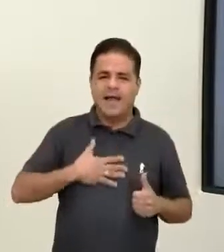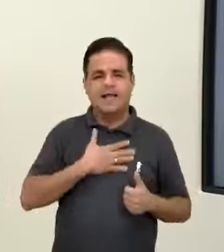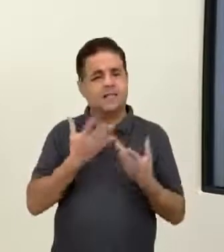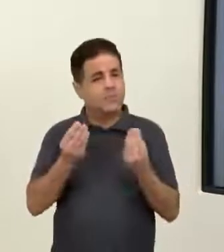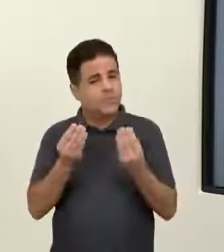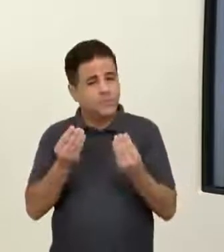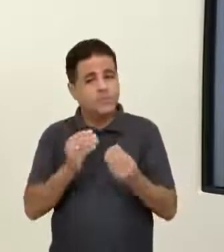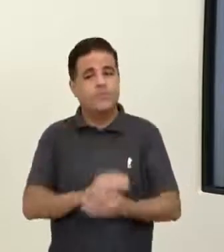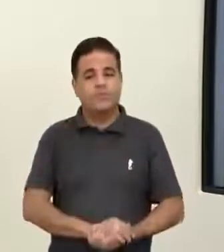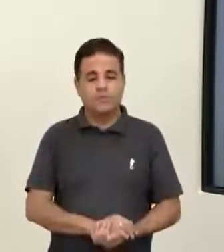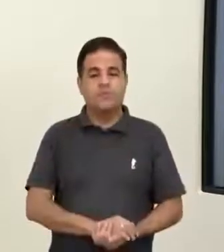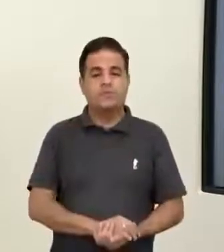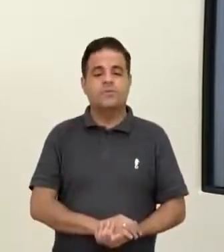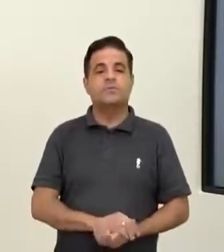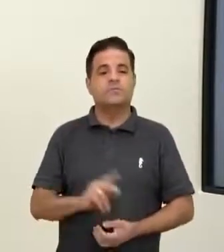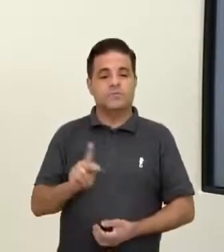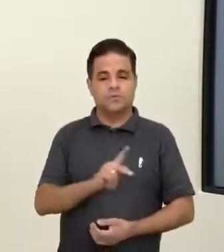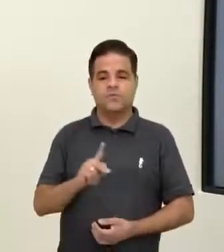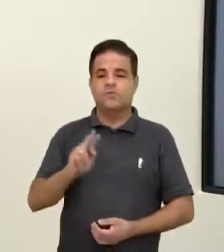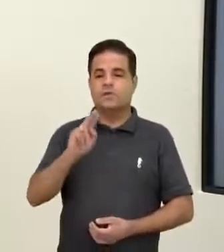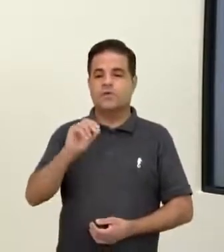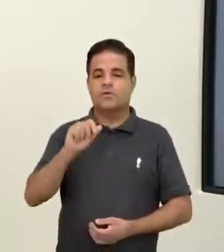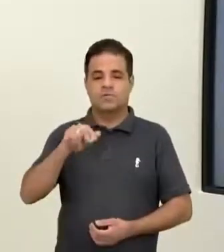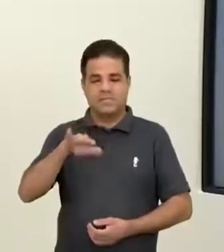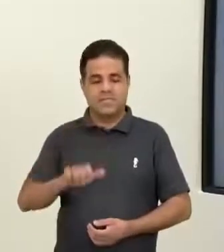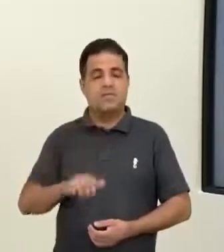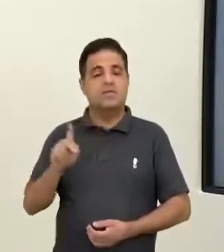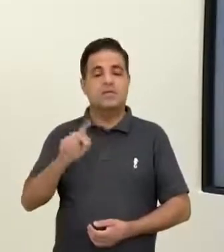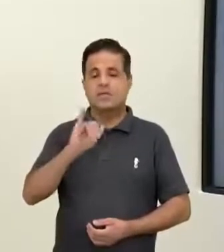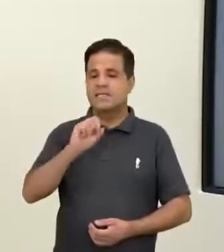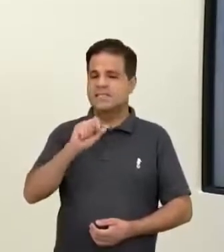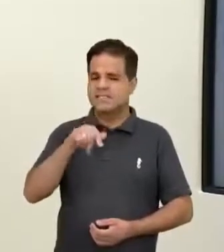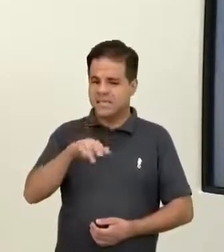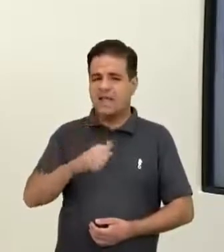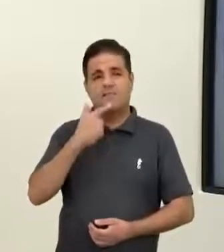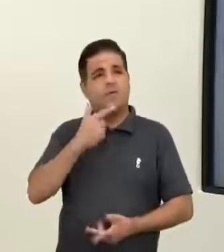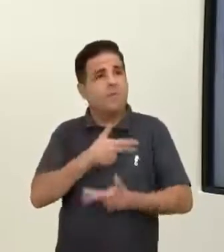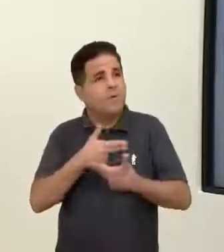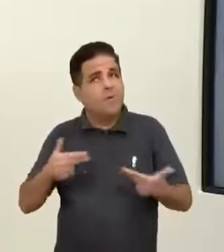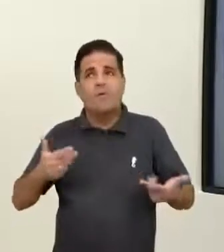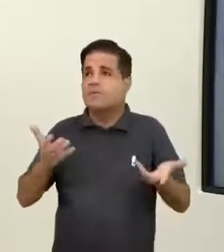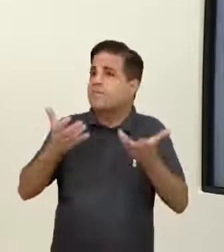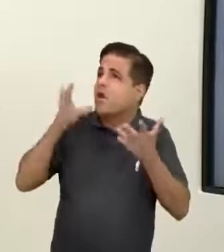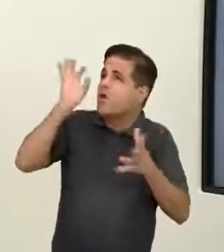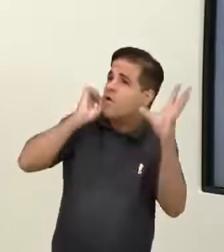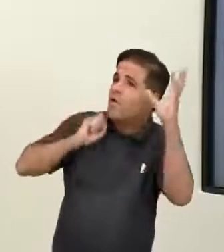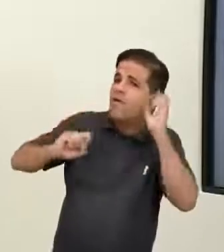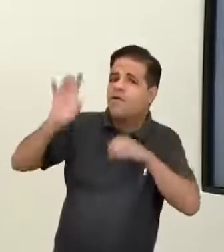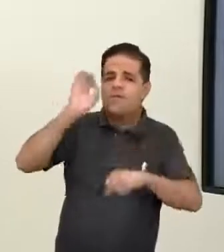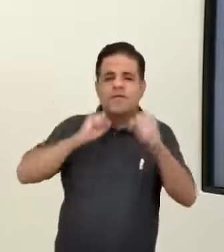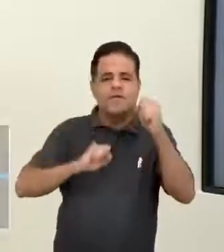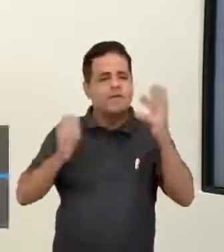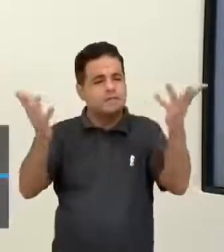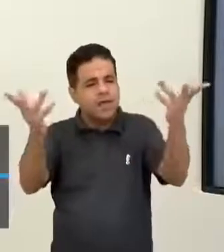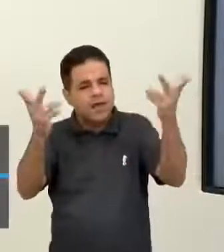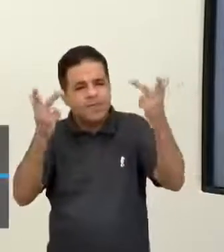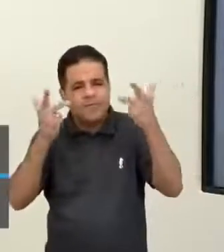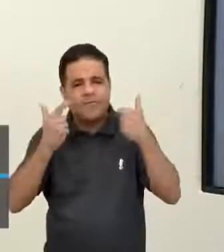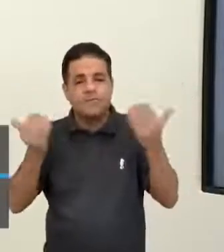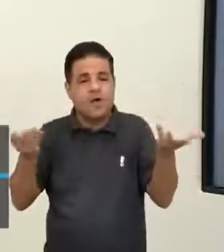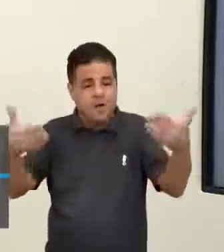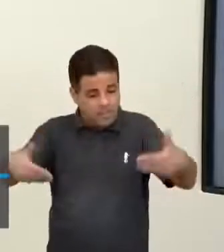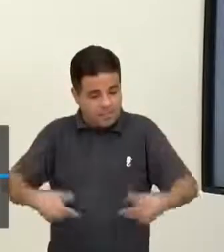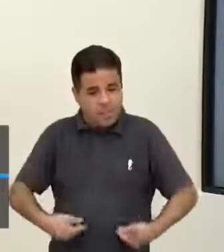muito, a professora Luciene, o Isaac, falar algo que queríamos ouvir, maravilhoso, deu até fome,